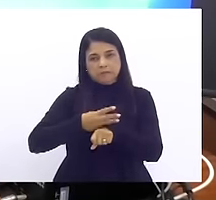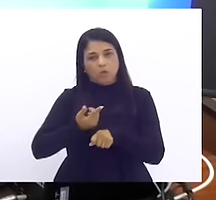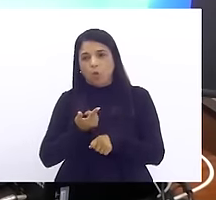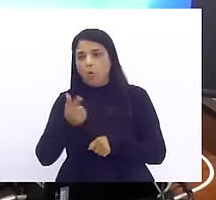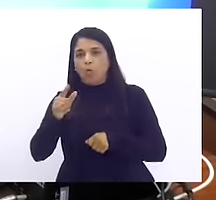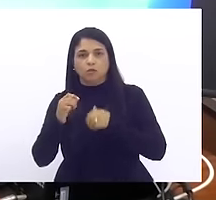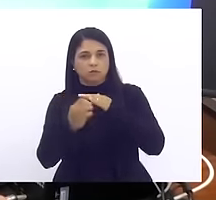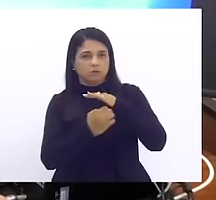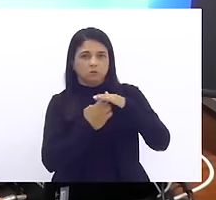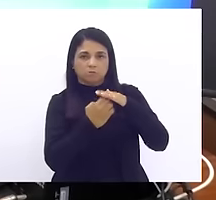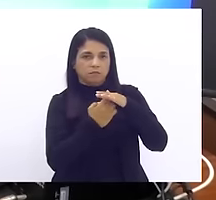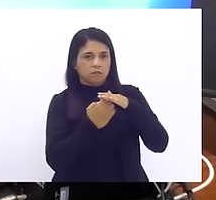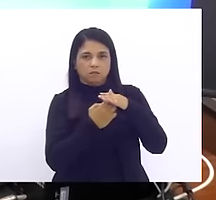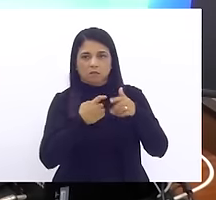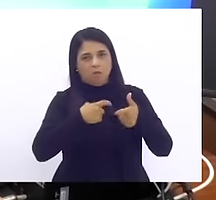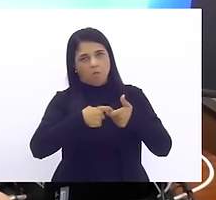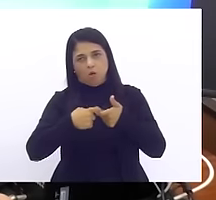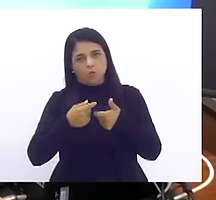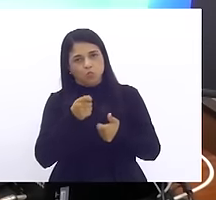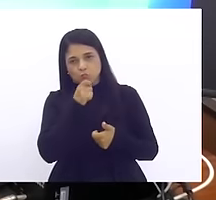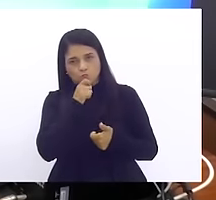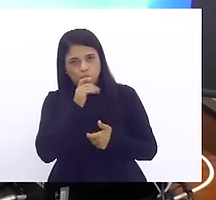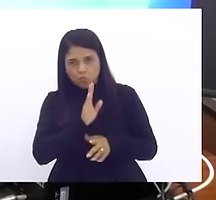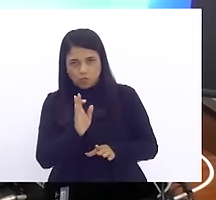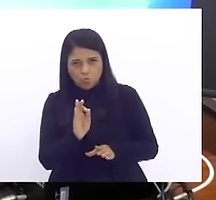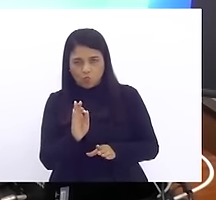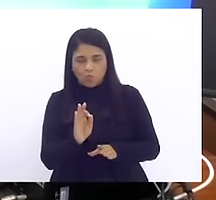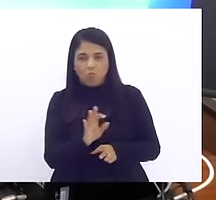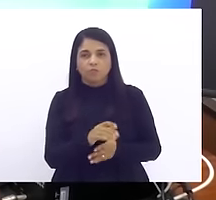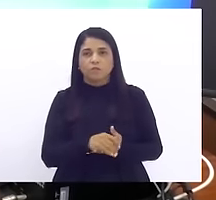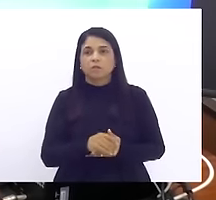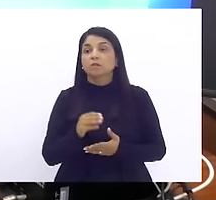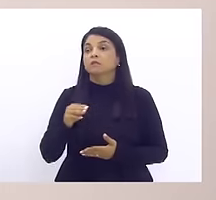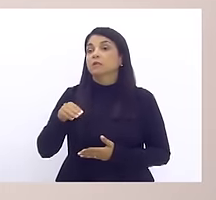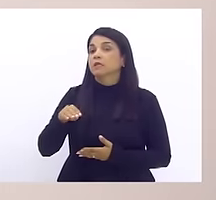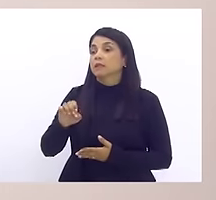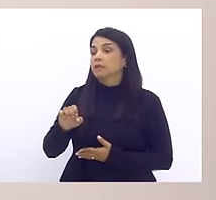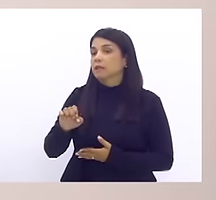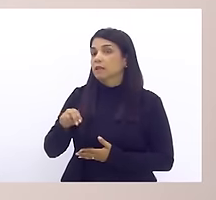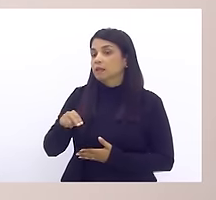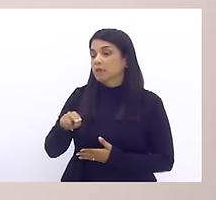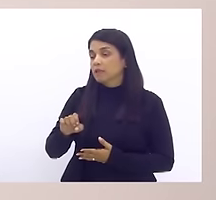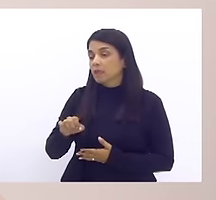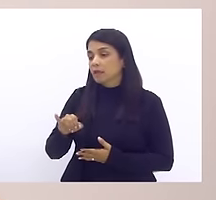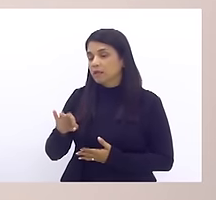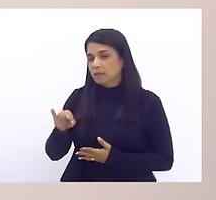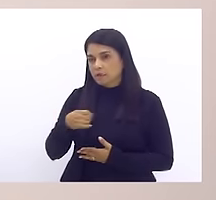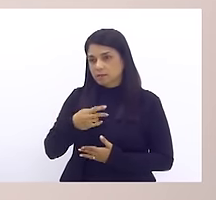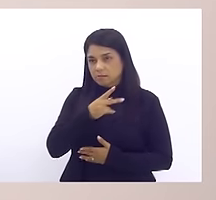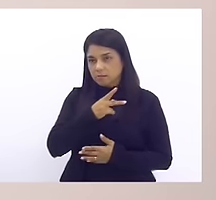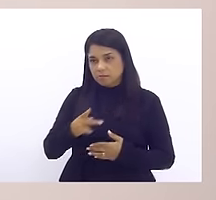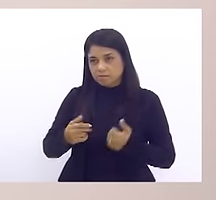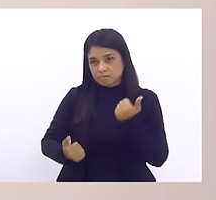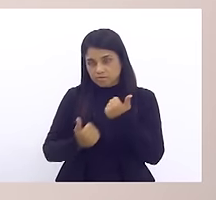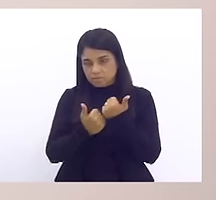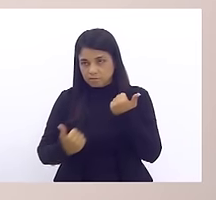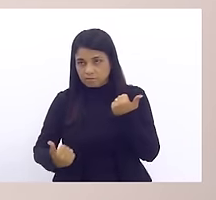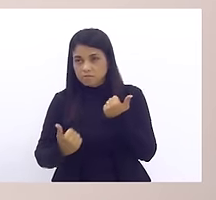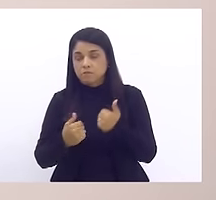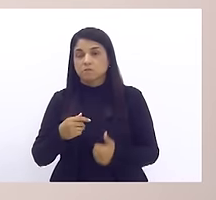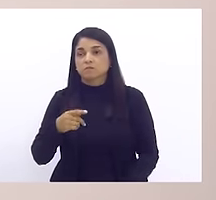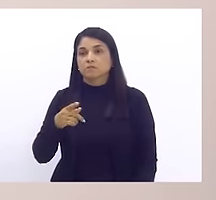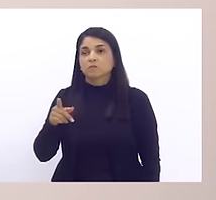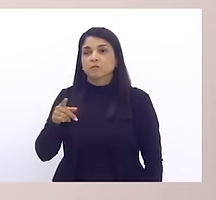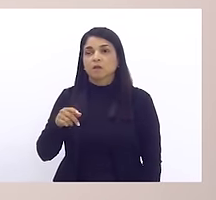outras empresas de reboque nós trabalhamos dentro você acabou de ouvir uma declaração de um